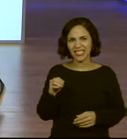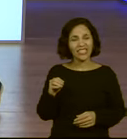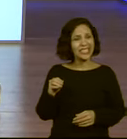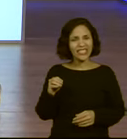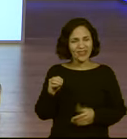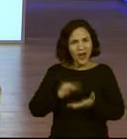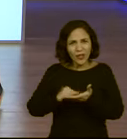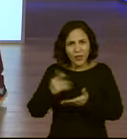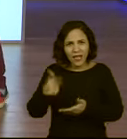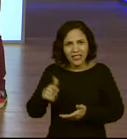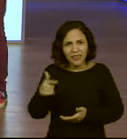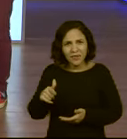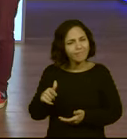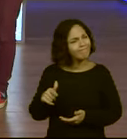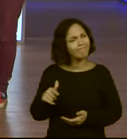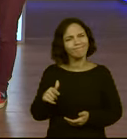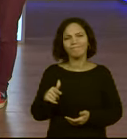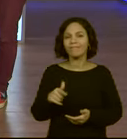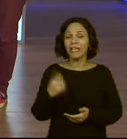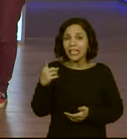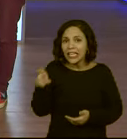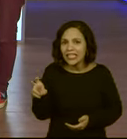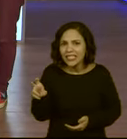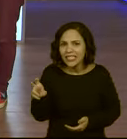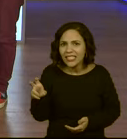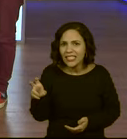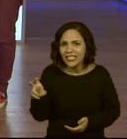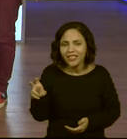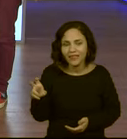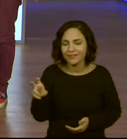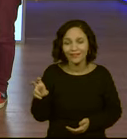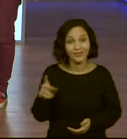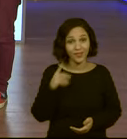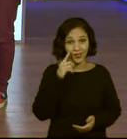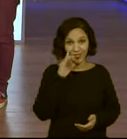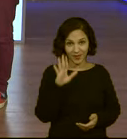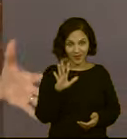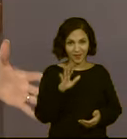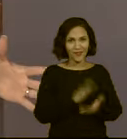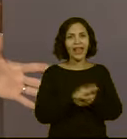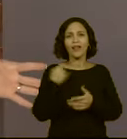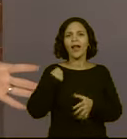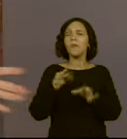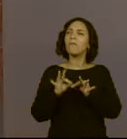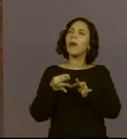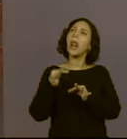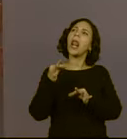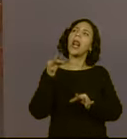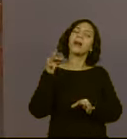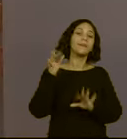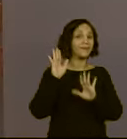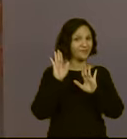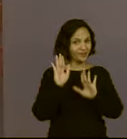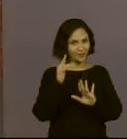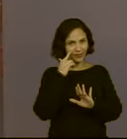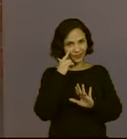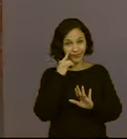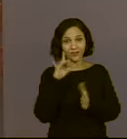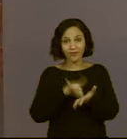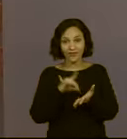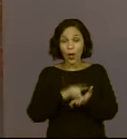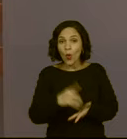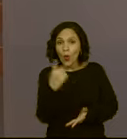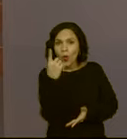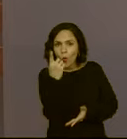não chegou ainda meu Deus do Céu 15 Olha a gente pode ficar o dia inteiro aqui falando na verdade